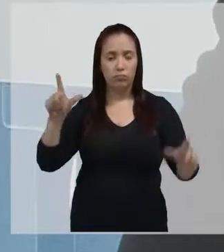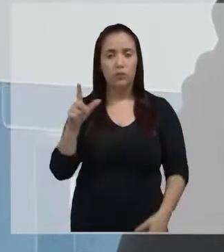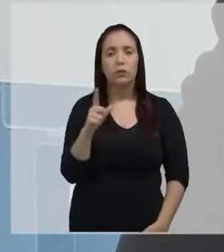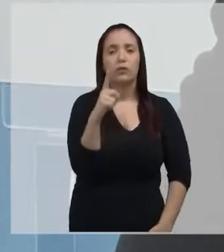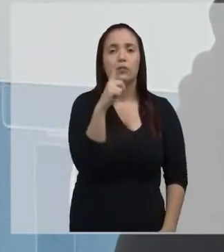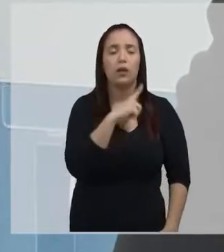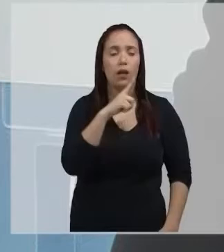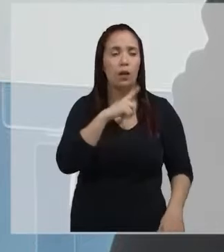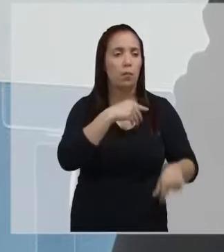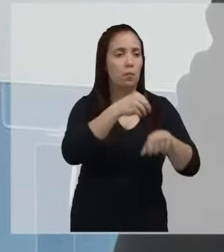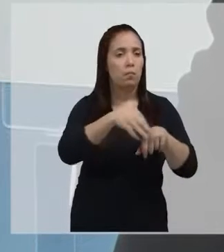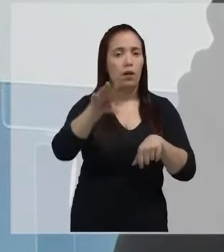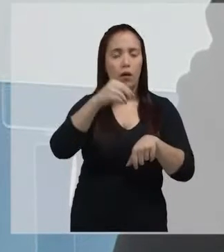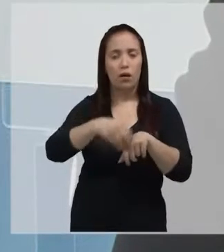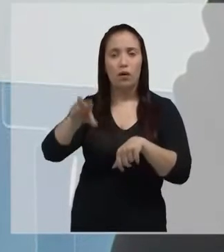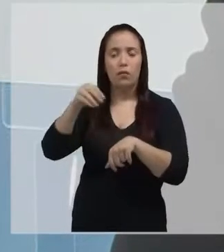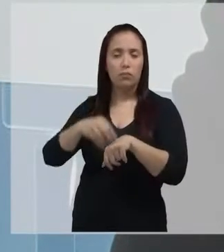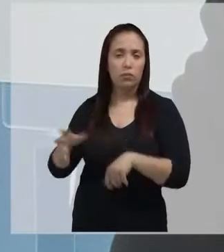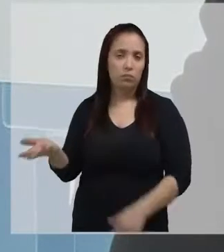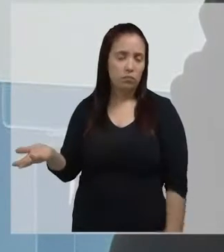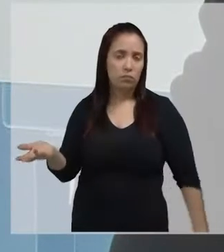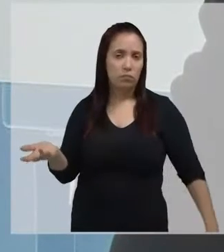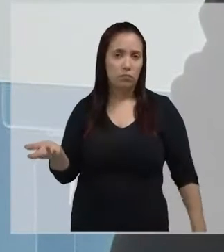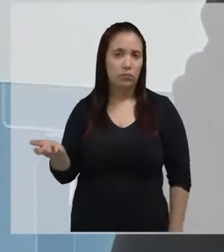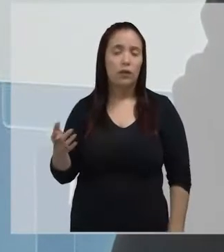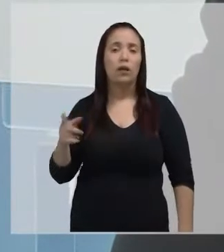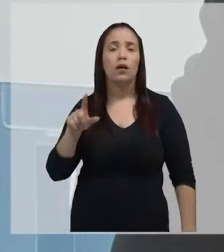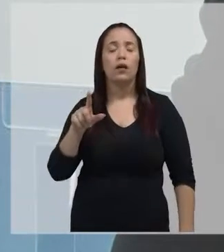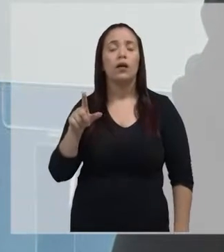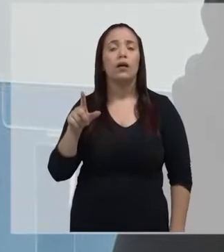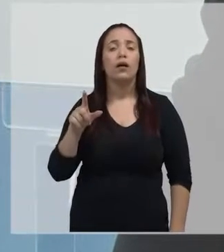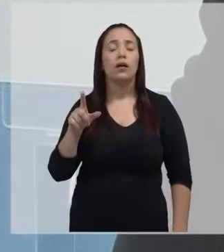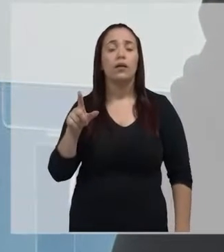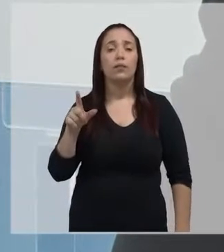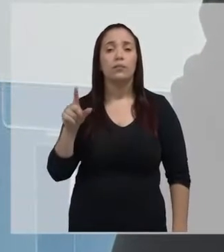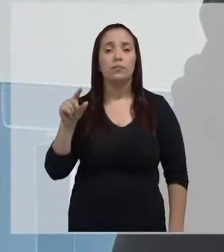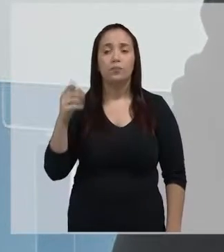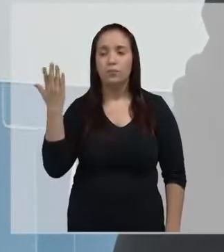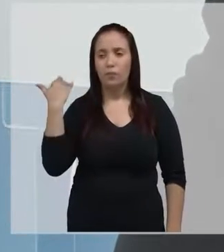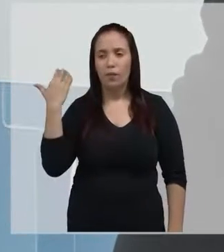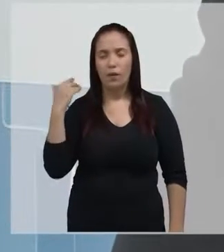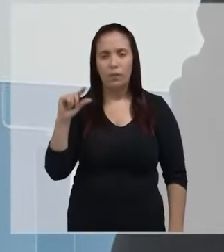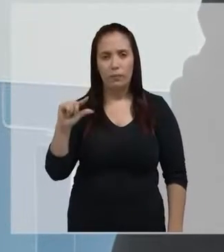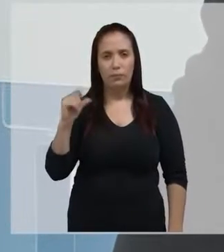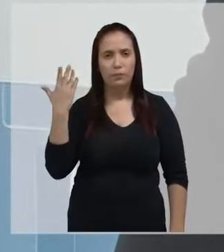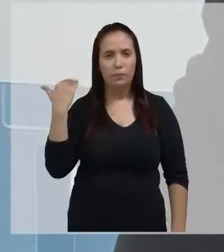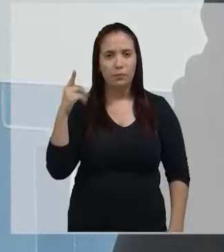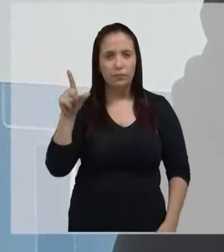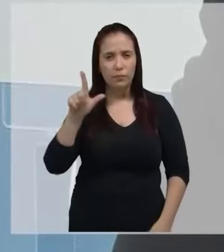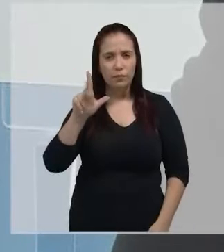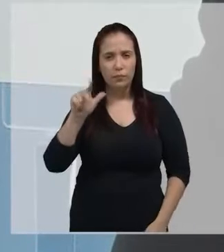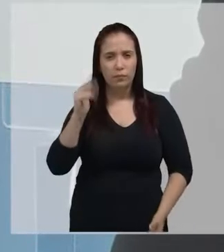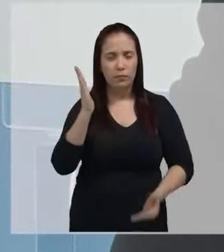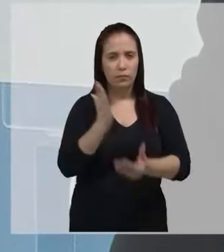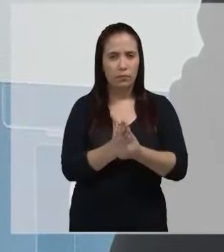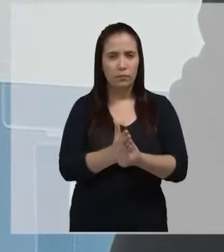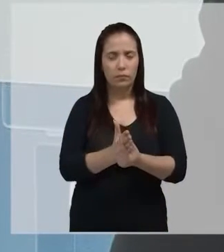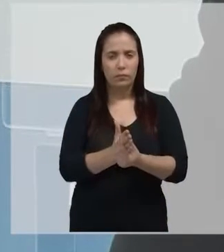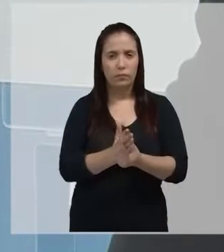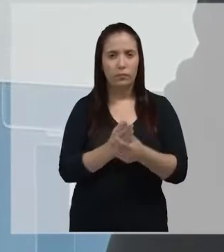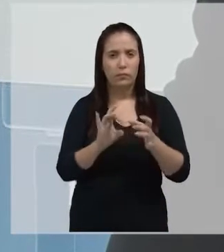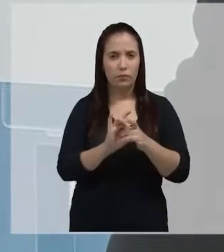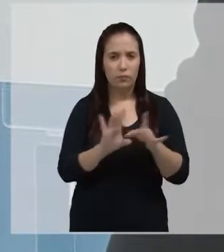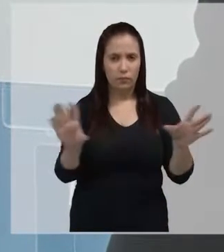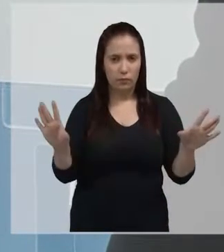as pessoas. Essa última agora, O Gilmar Mendes. essa o última Gilmar Mendes. decisão agora, do último recurso do Lula pedindo para o Lula ser